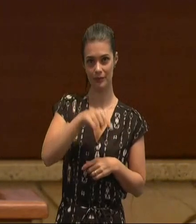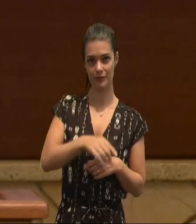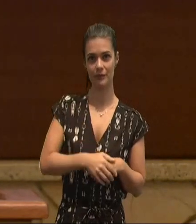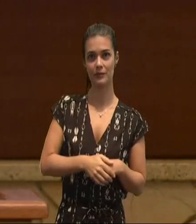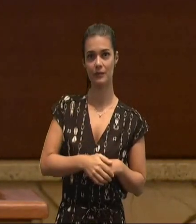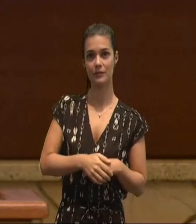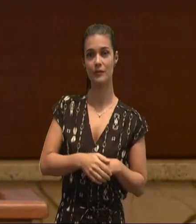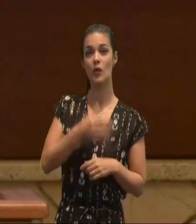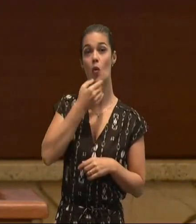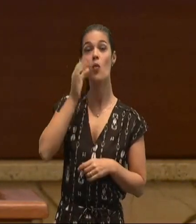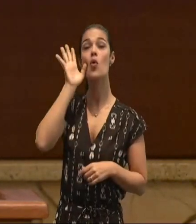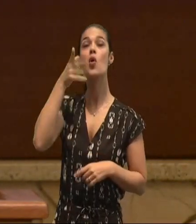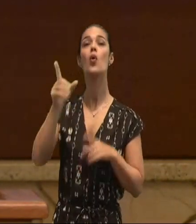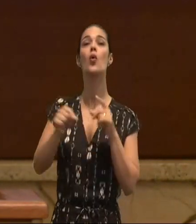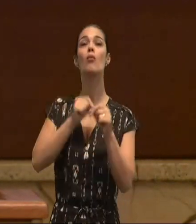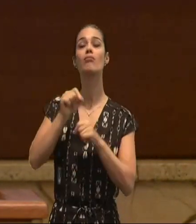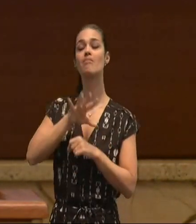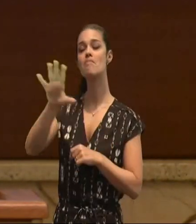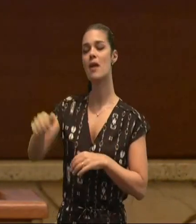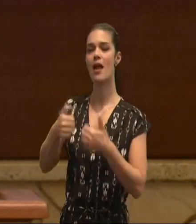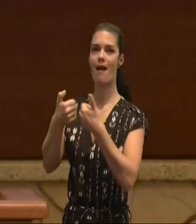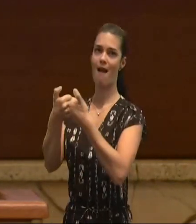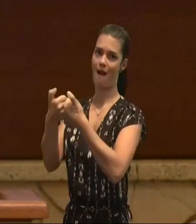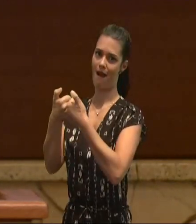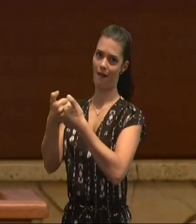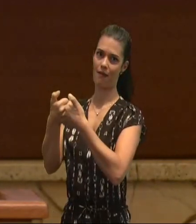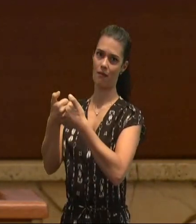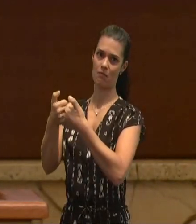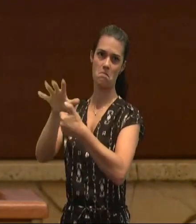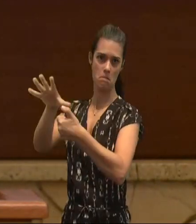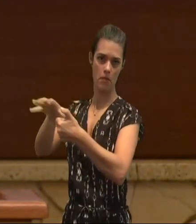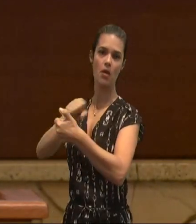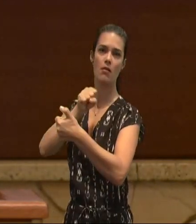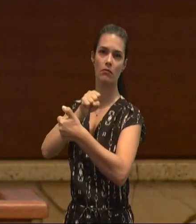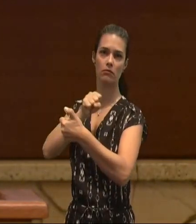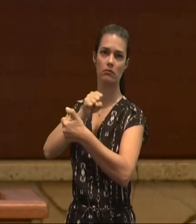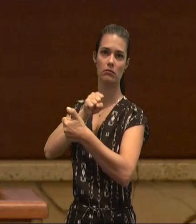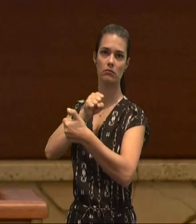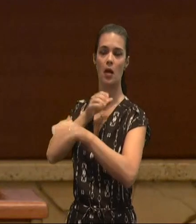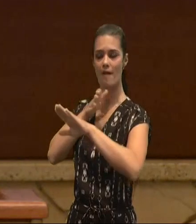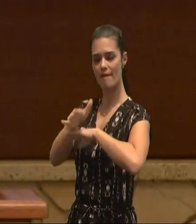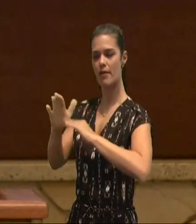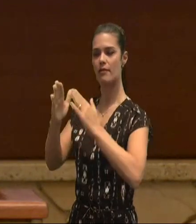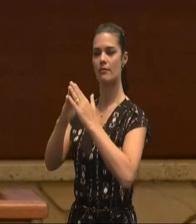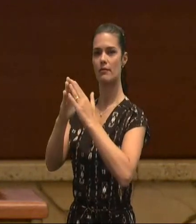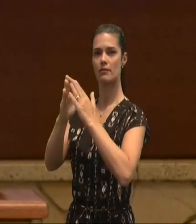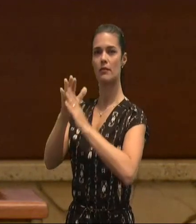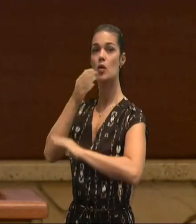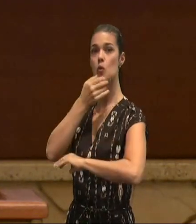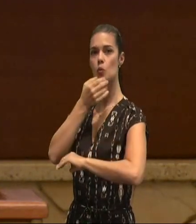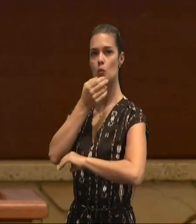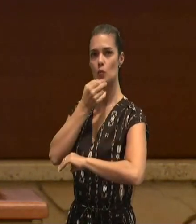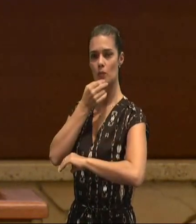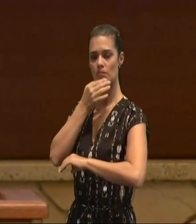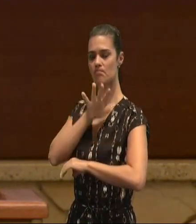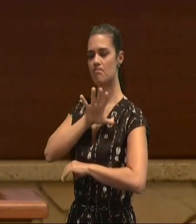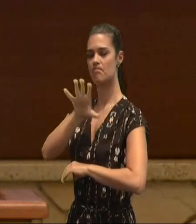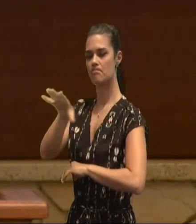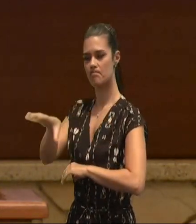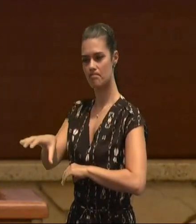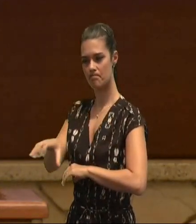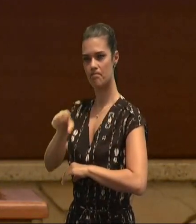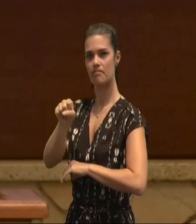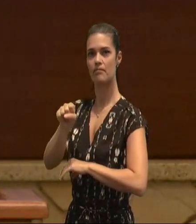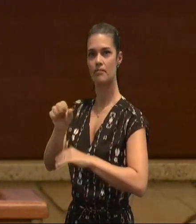ele decide buscar a arca do Senhor. Ele vai até a casa de Eliezer, e eles então